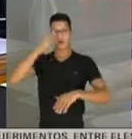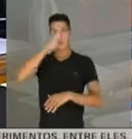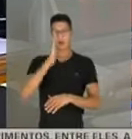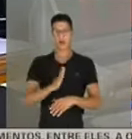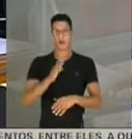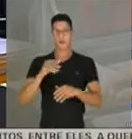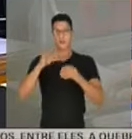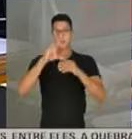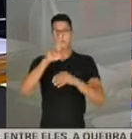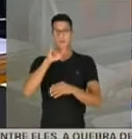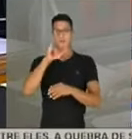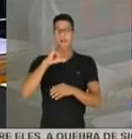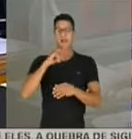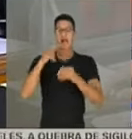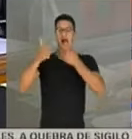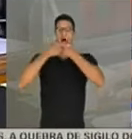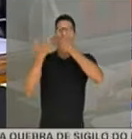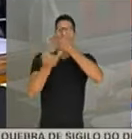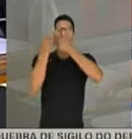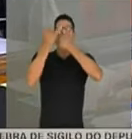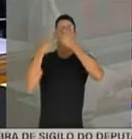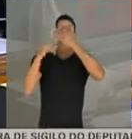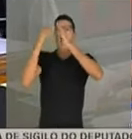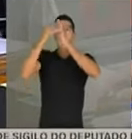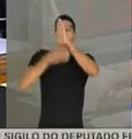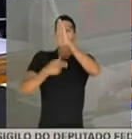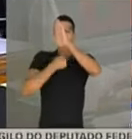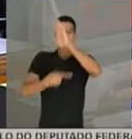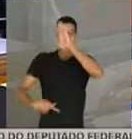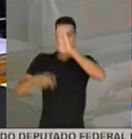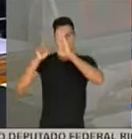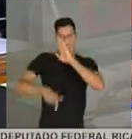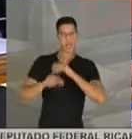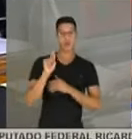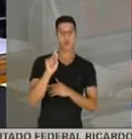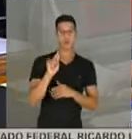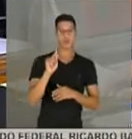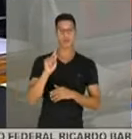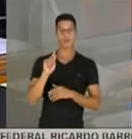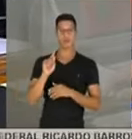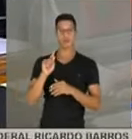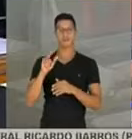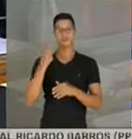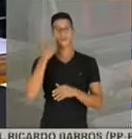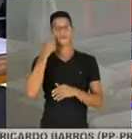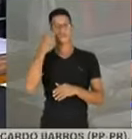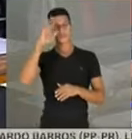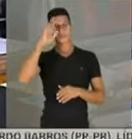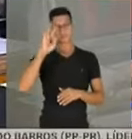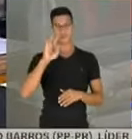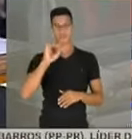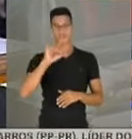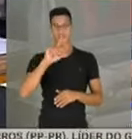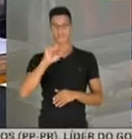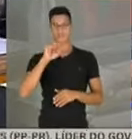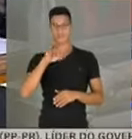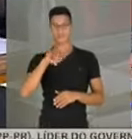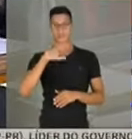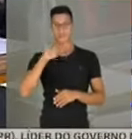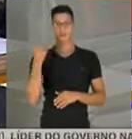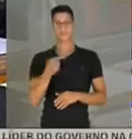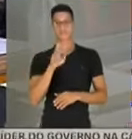papel importante nisso. O próximo capítulo, senhor presidente, é quando vem aqui o senhor Tolentino. Esse aí